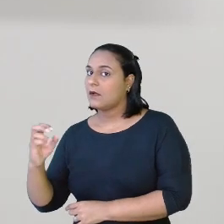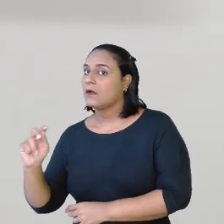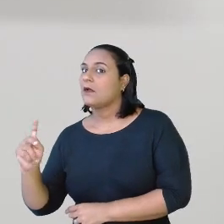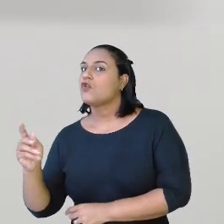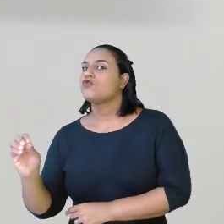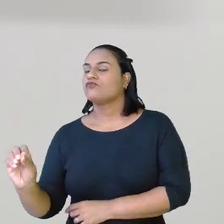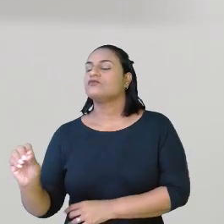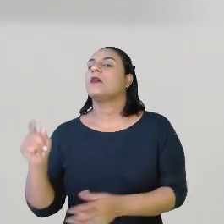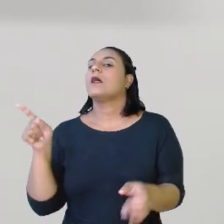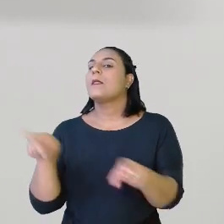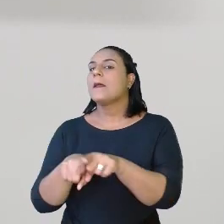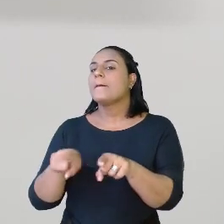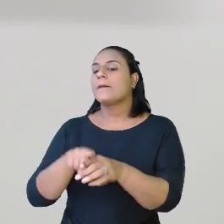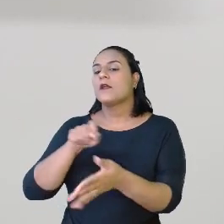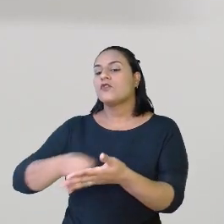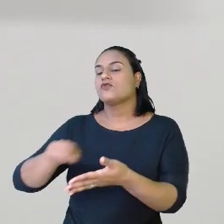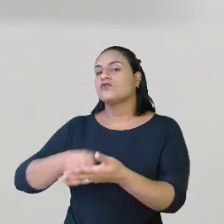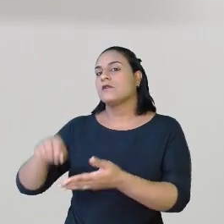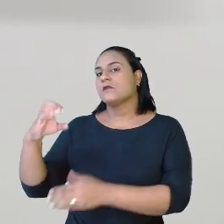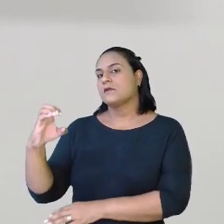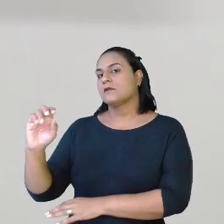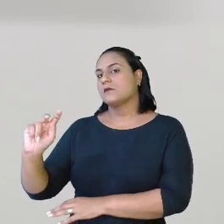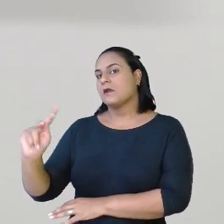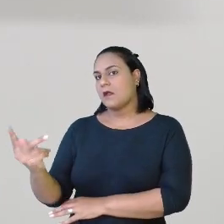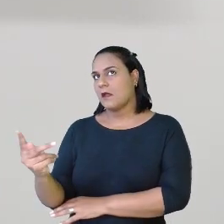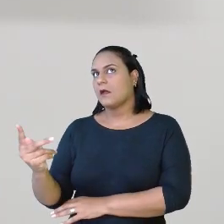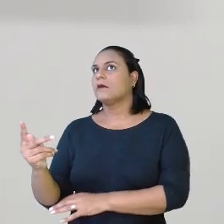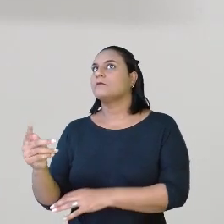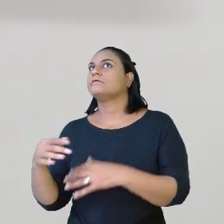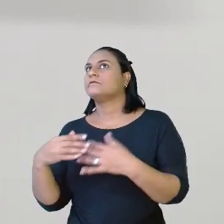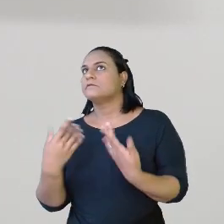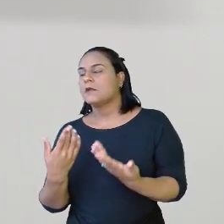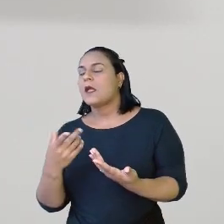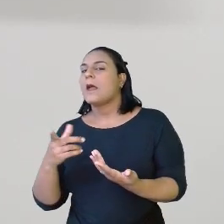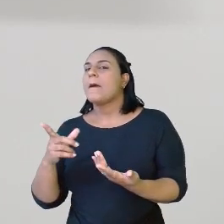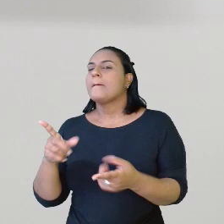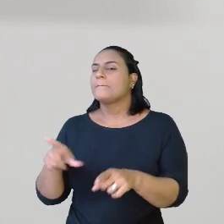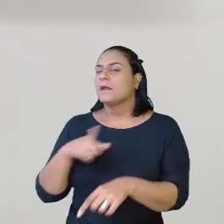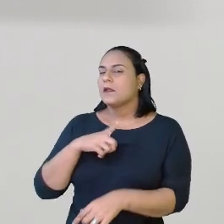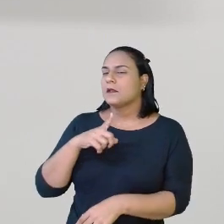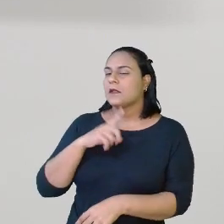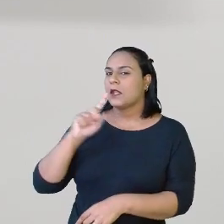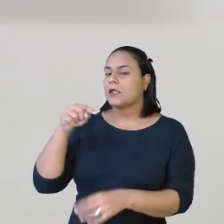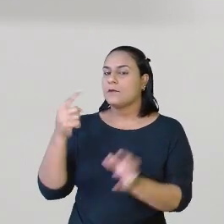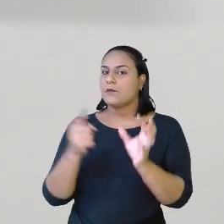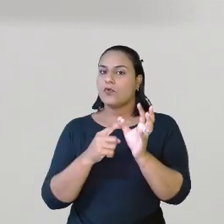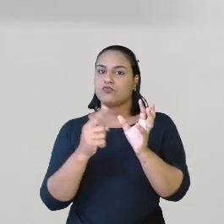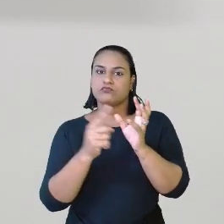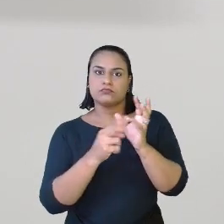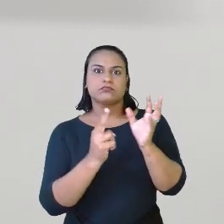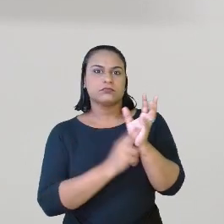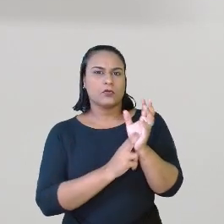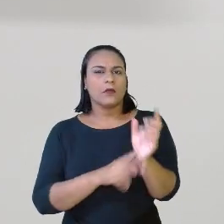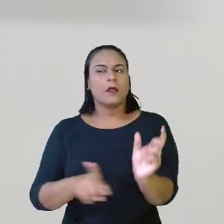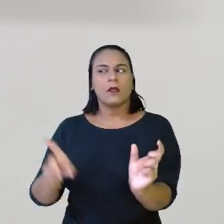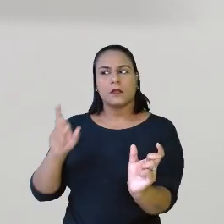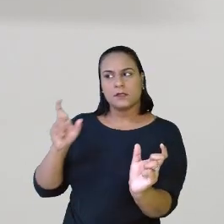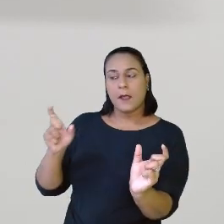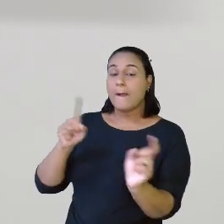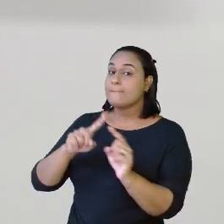com CH, não é com X, embora venha depois de um ditongo. Então, caucho e